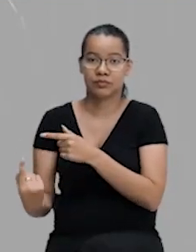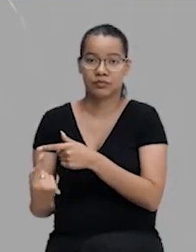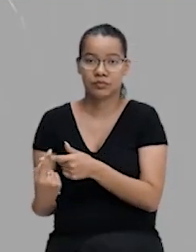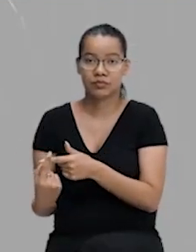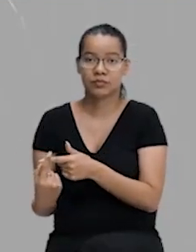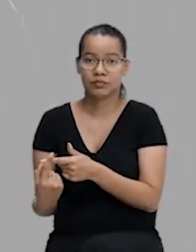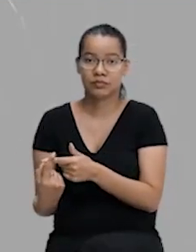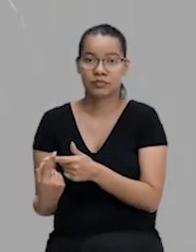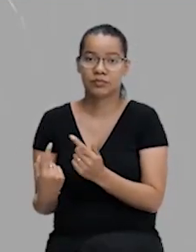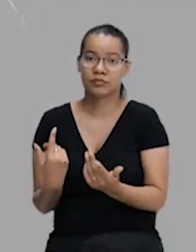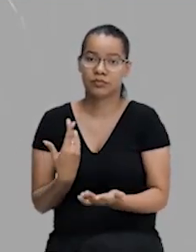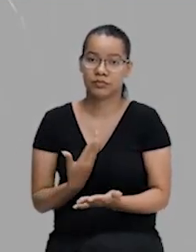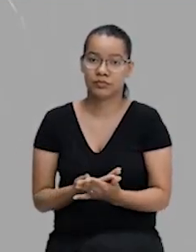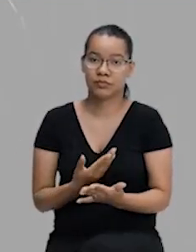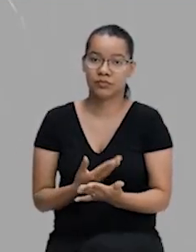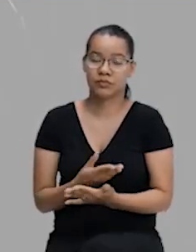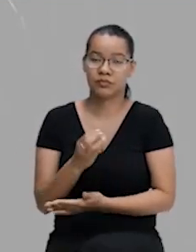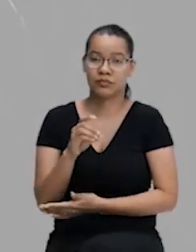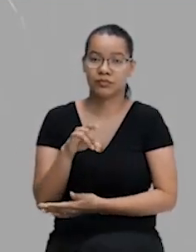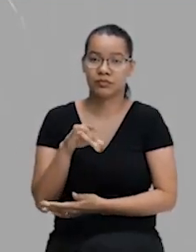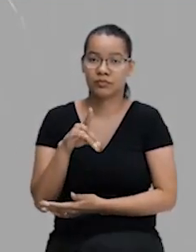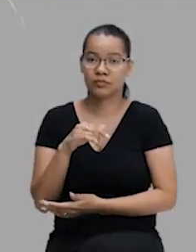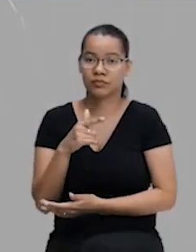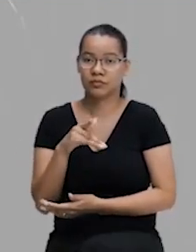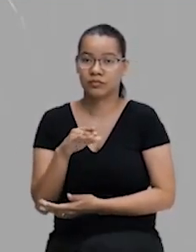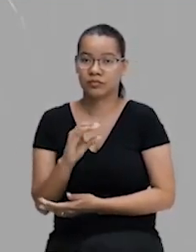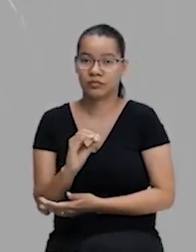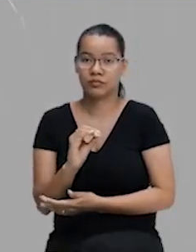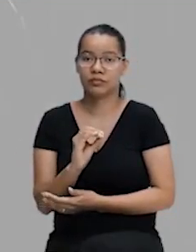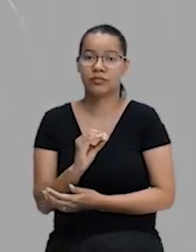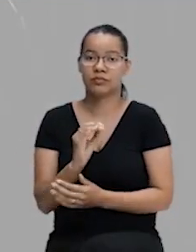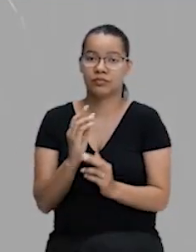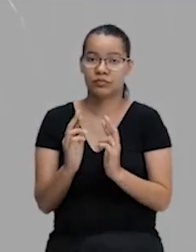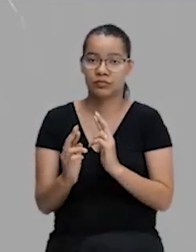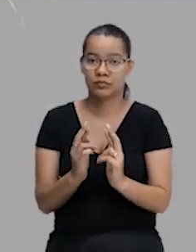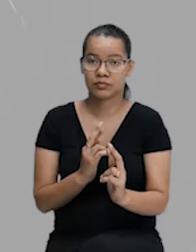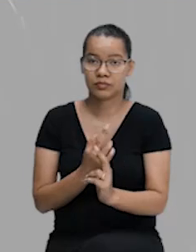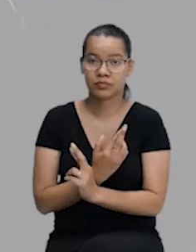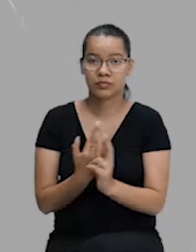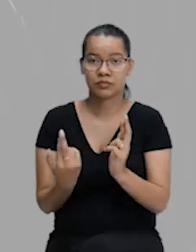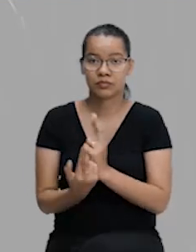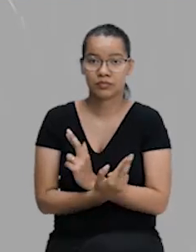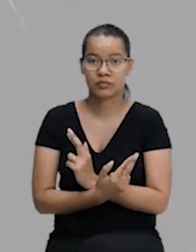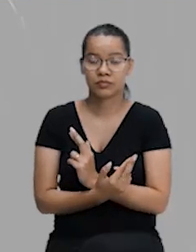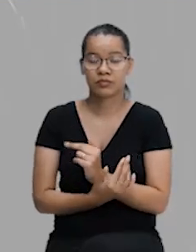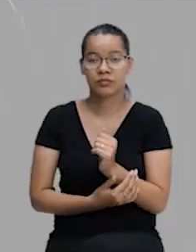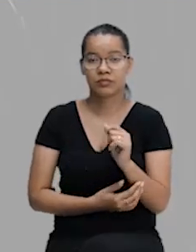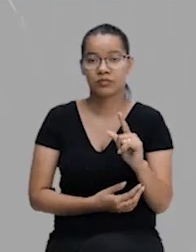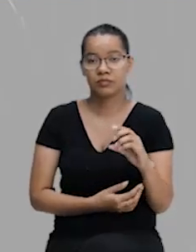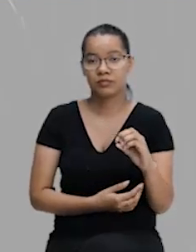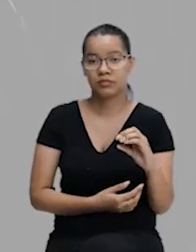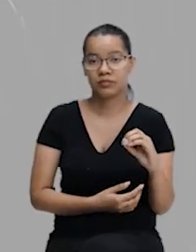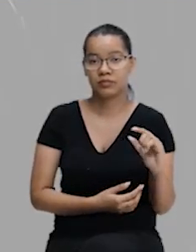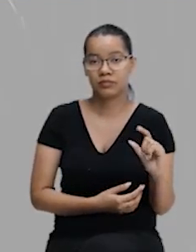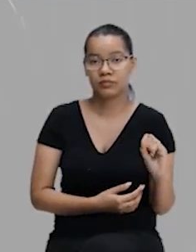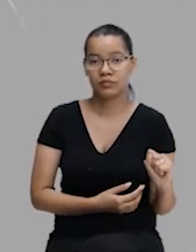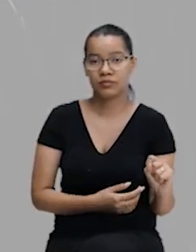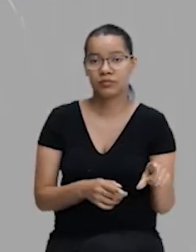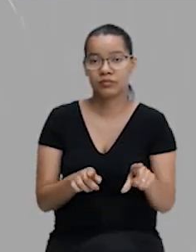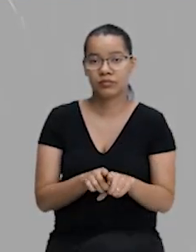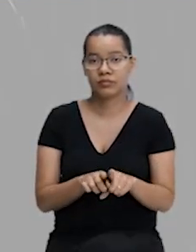as reações de oxidação, reações relacionadas aos álcools, também reações relacionadas